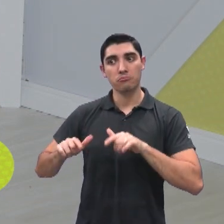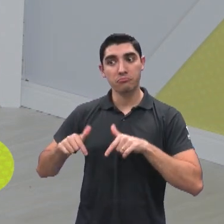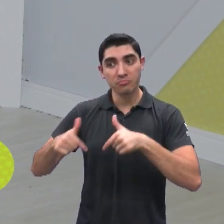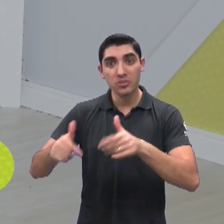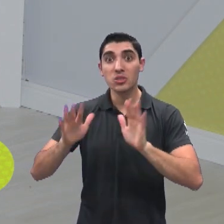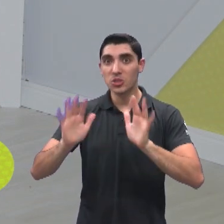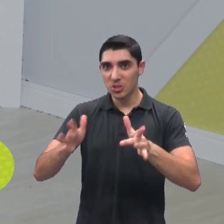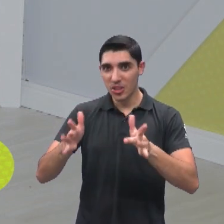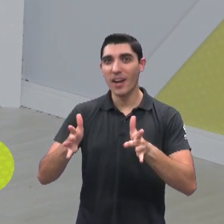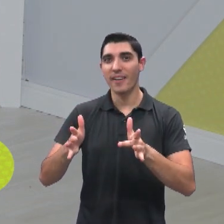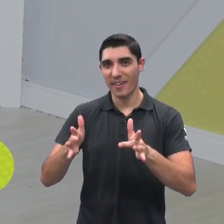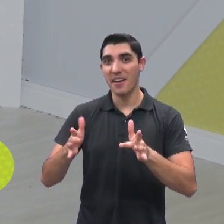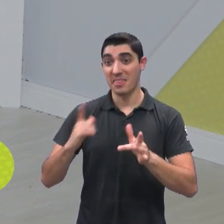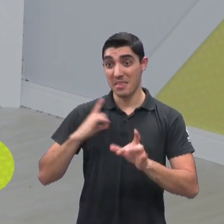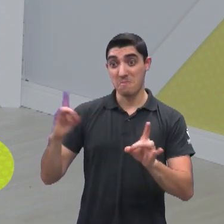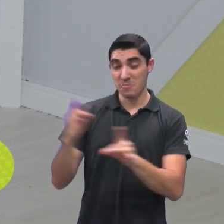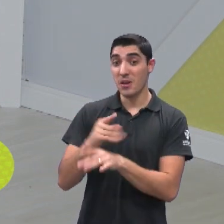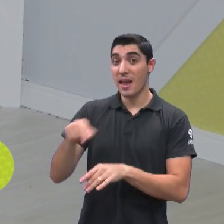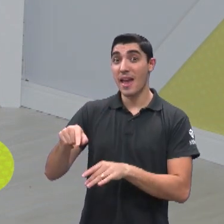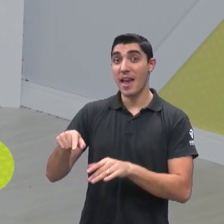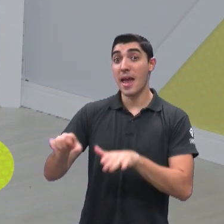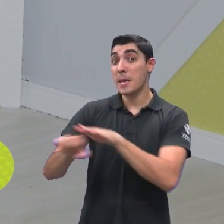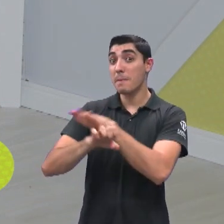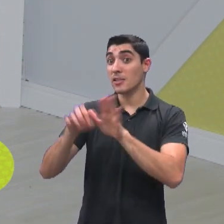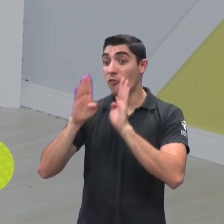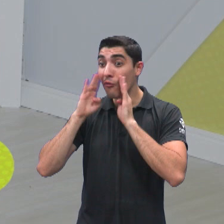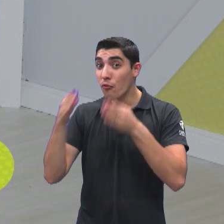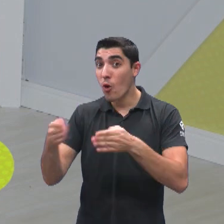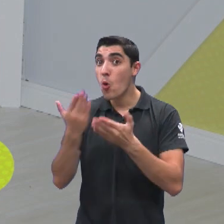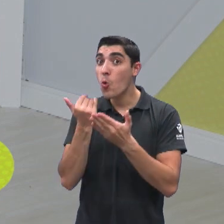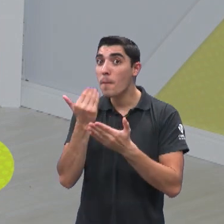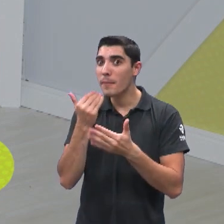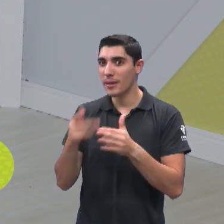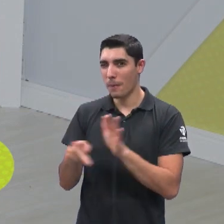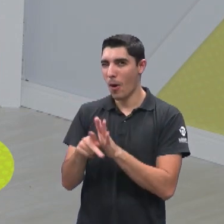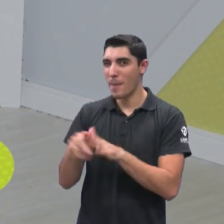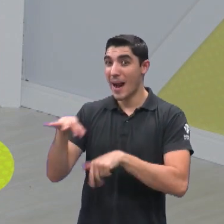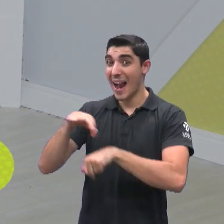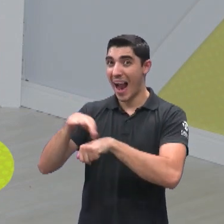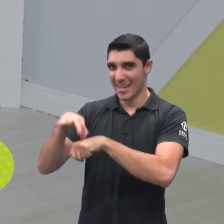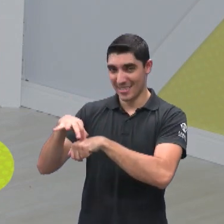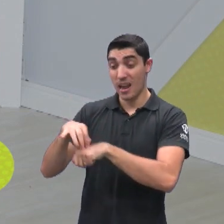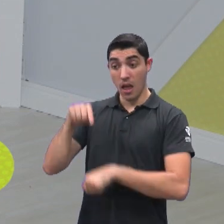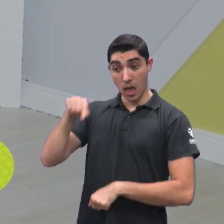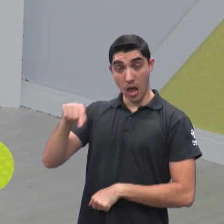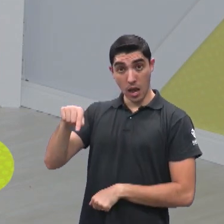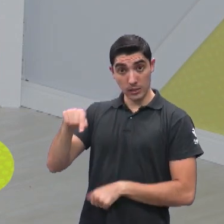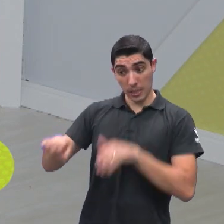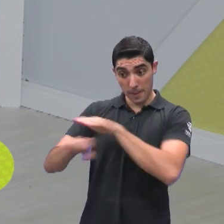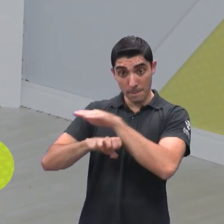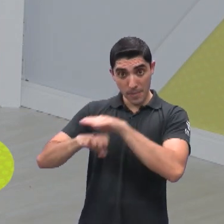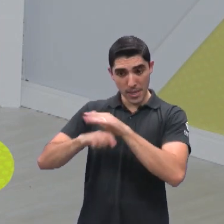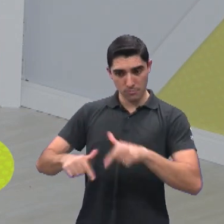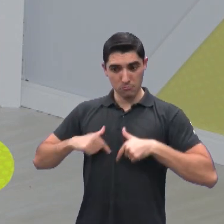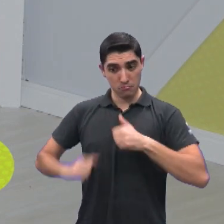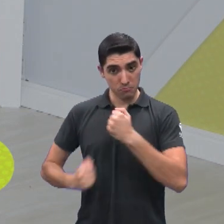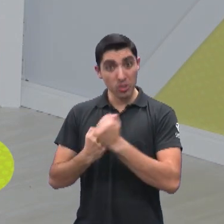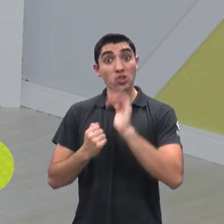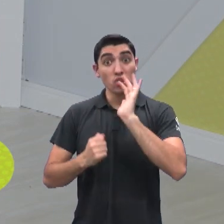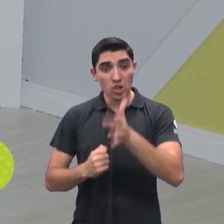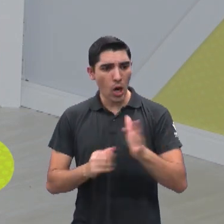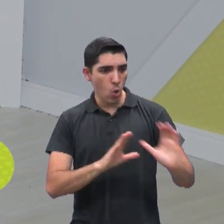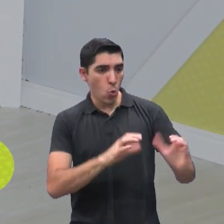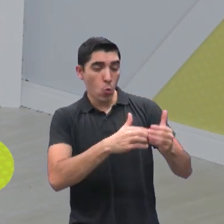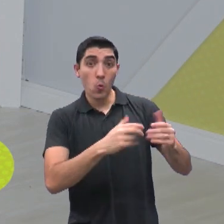alimentício, ramo de carne, porque olha só, esse novo patrocinador aí, inclusive já teria contratado o novo elenco,